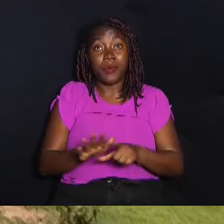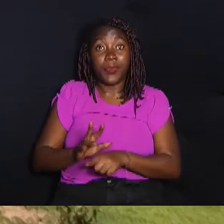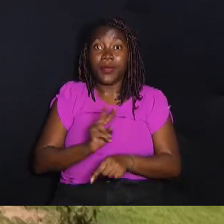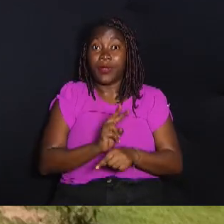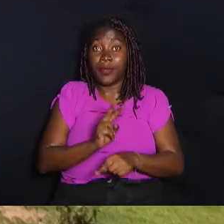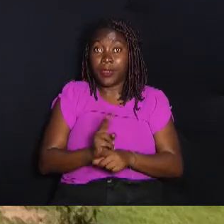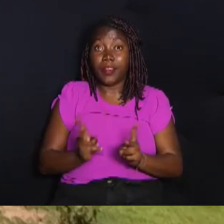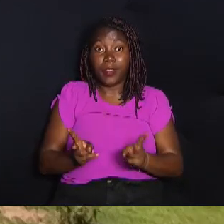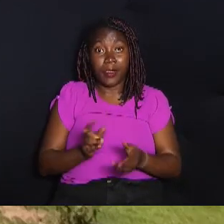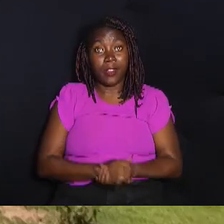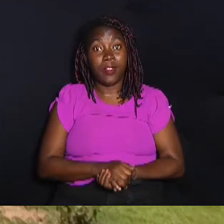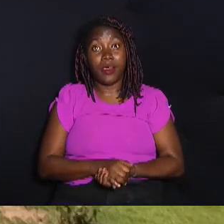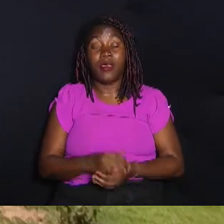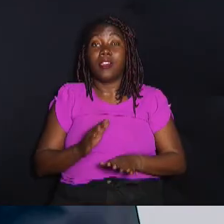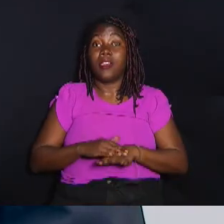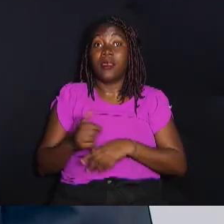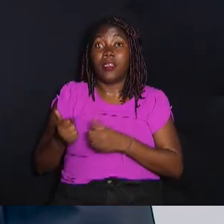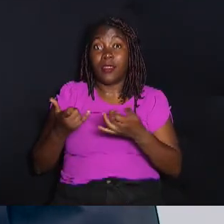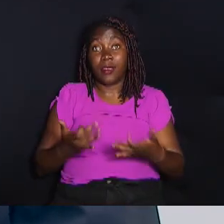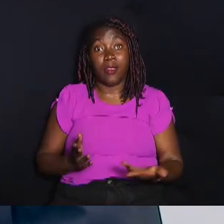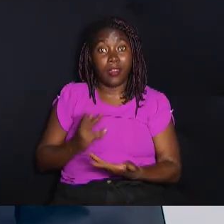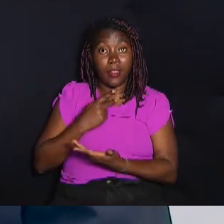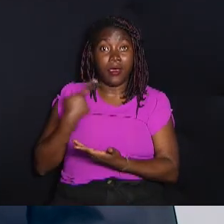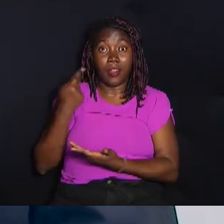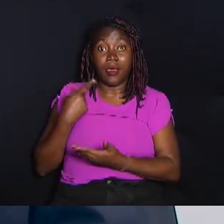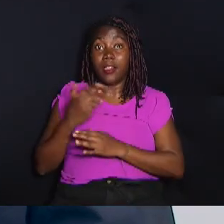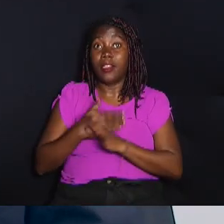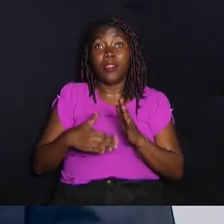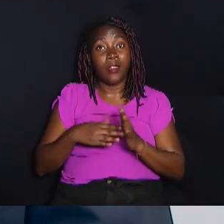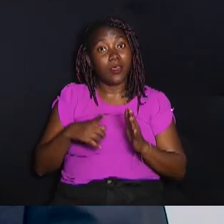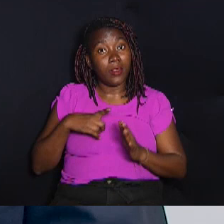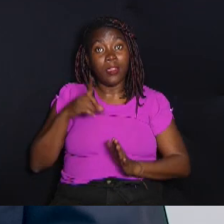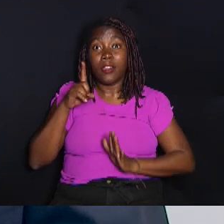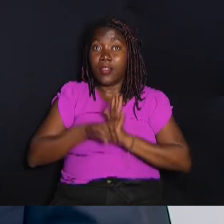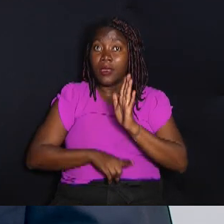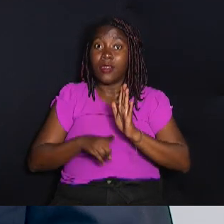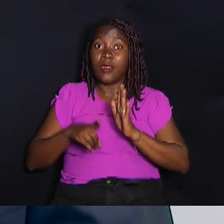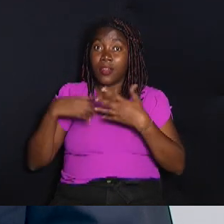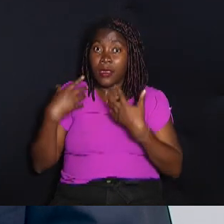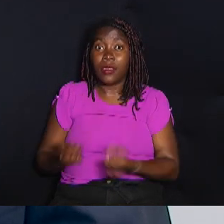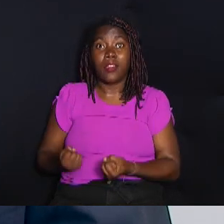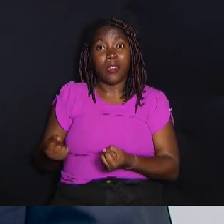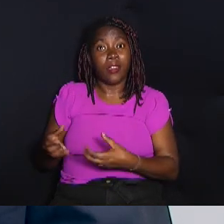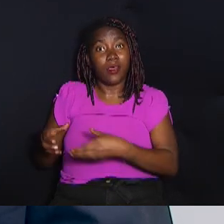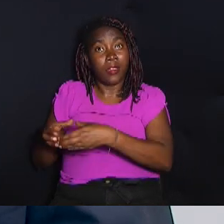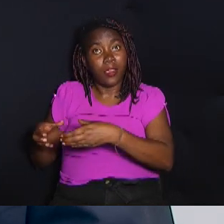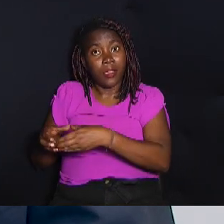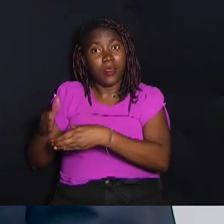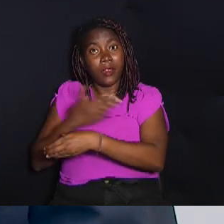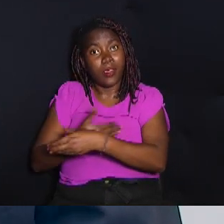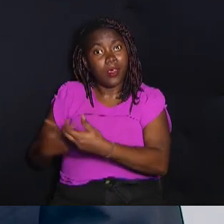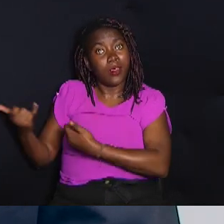áreas de proteção permanente segundo parlamentar todos tê o direito de receber dos órgãos públicos